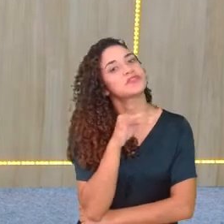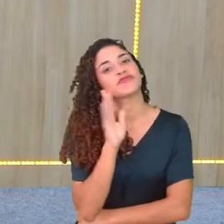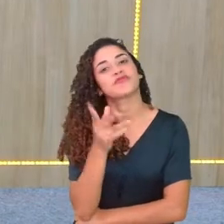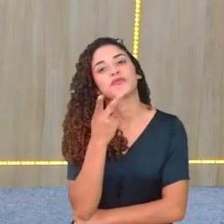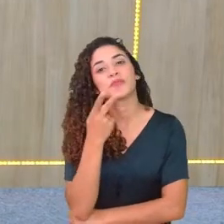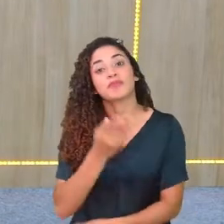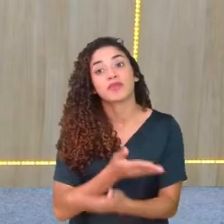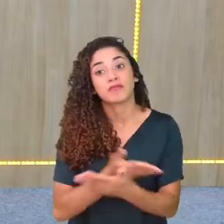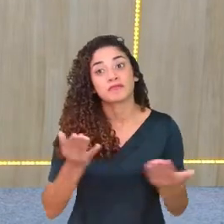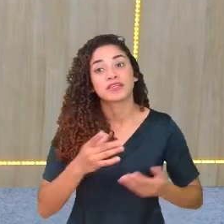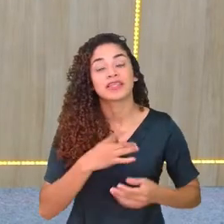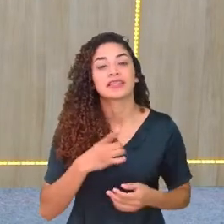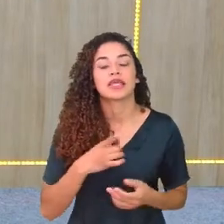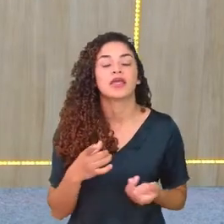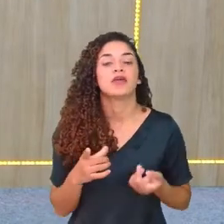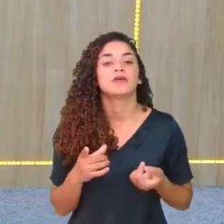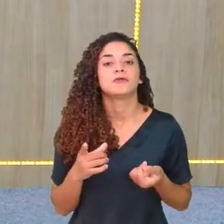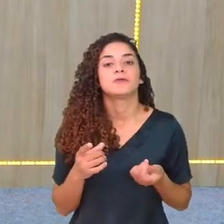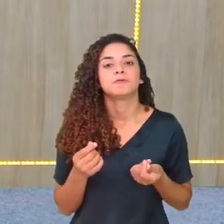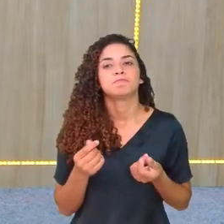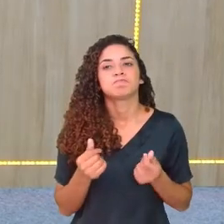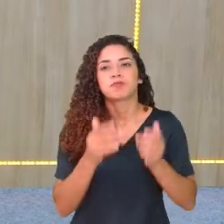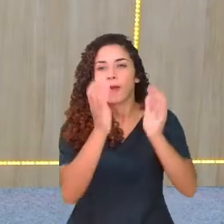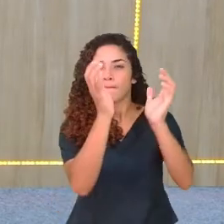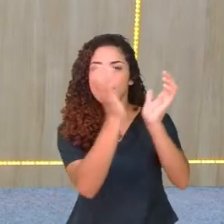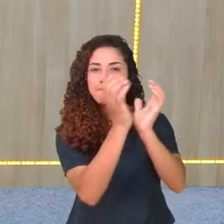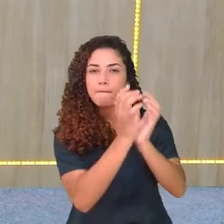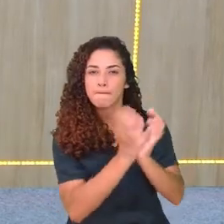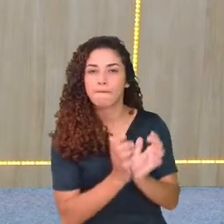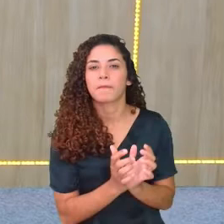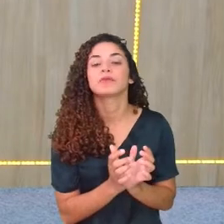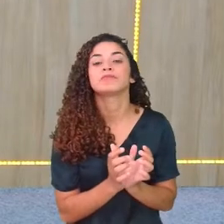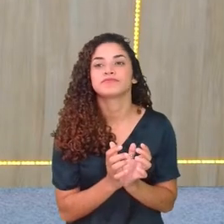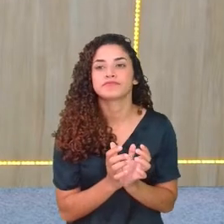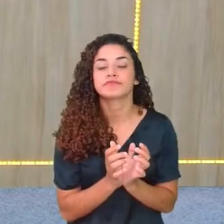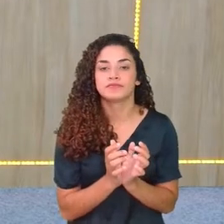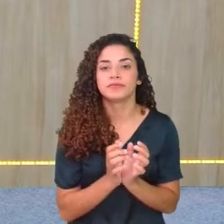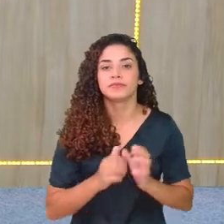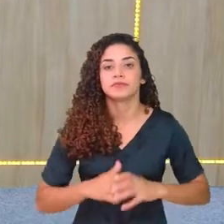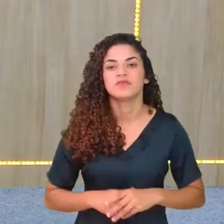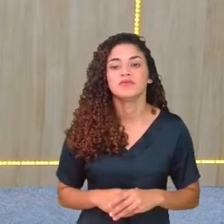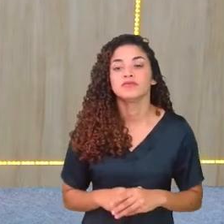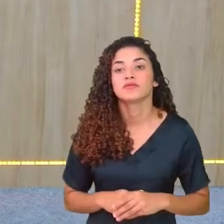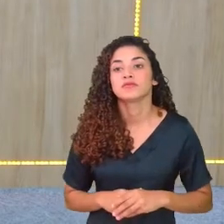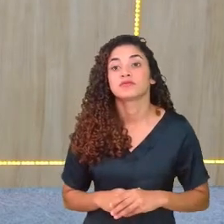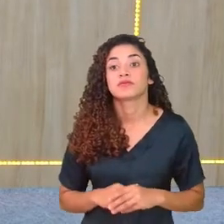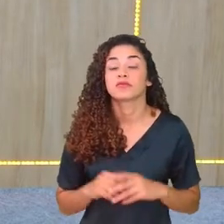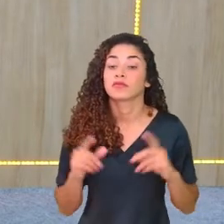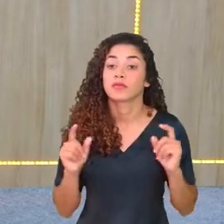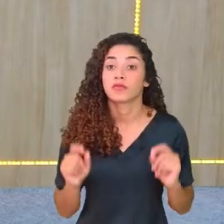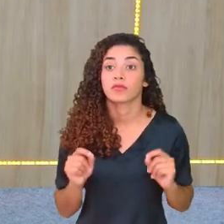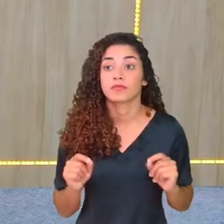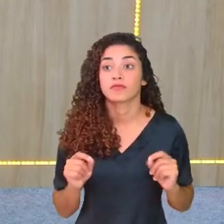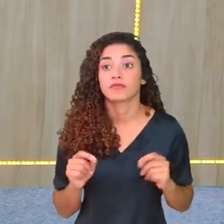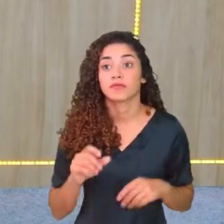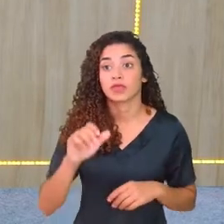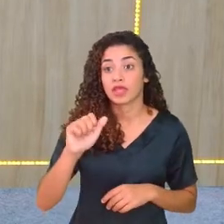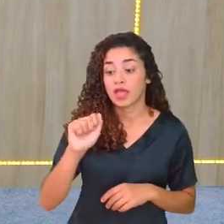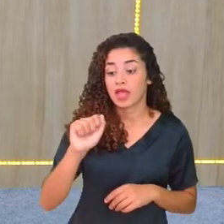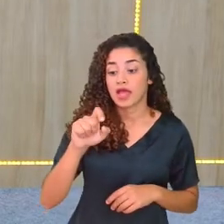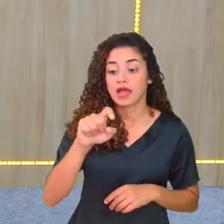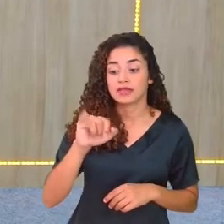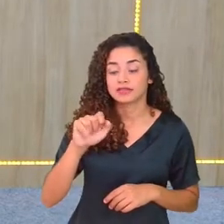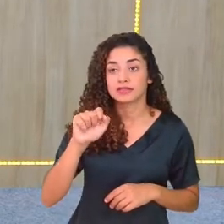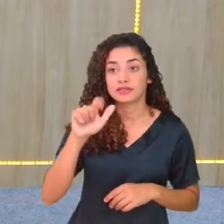vocês que temos aí a questão da subdivisão ainda uma classificação, que é a questão do axial e